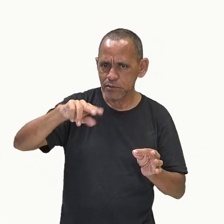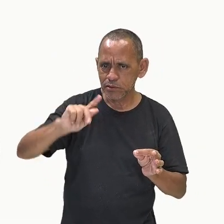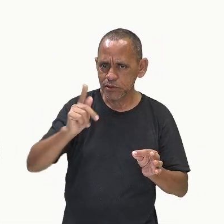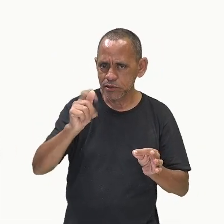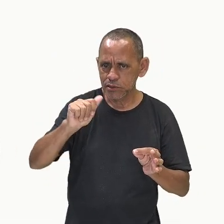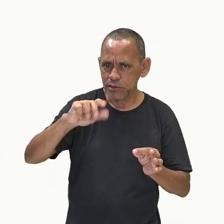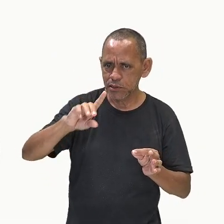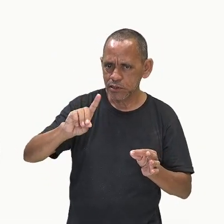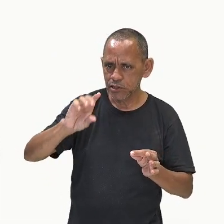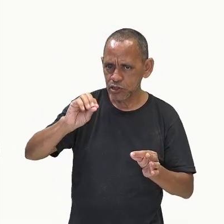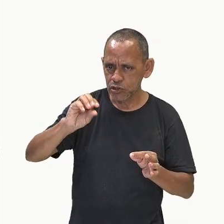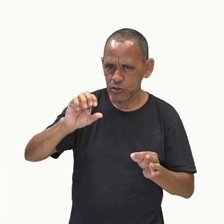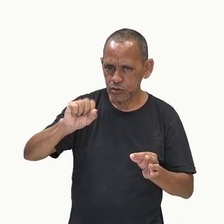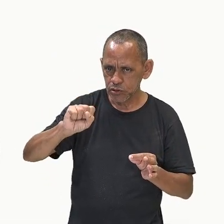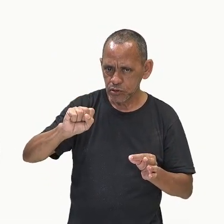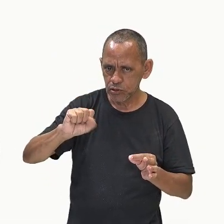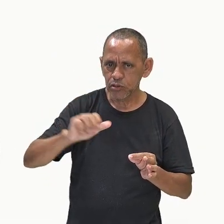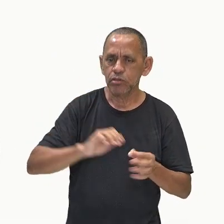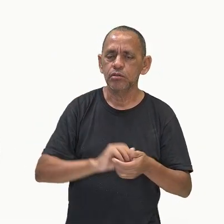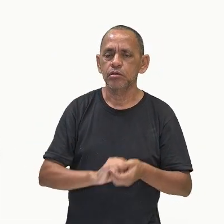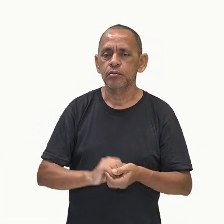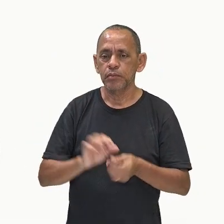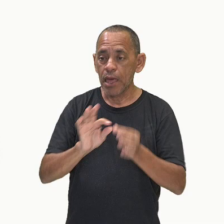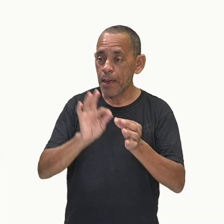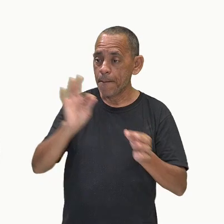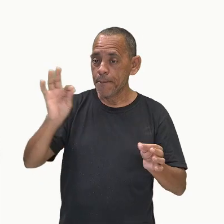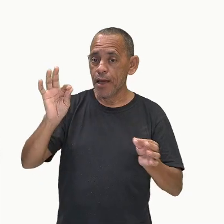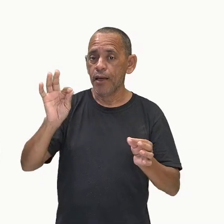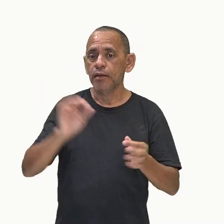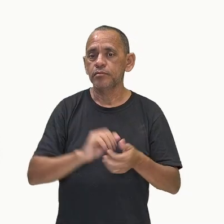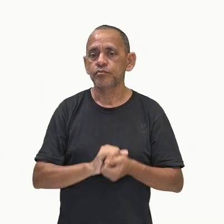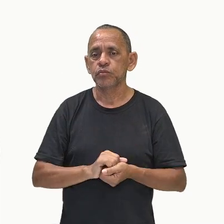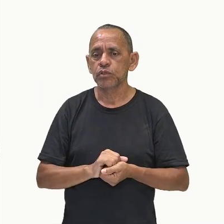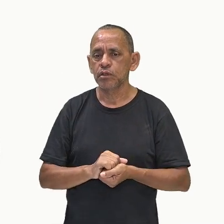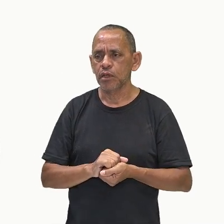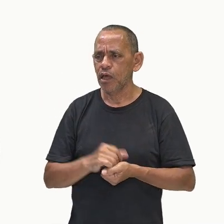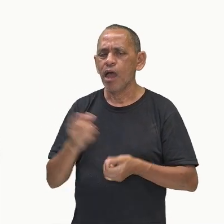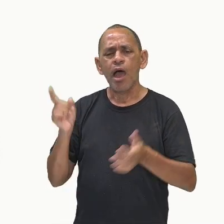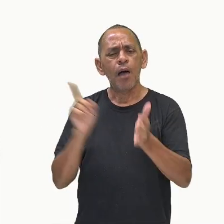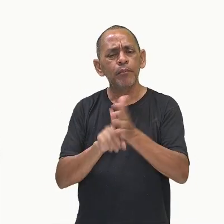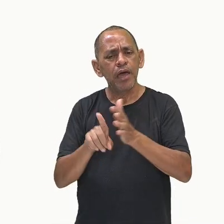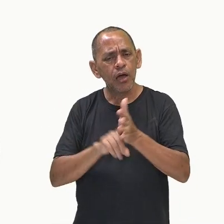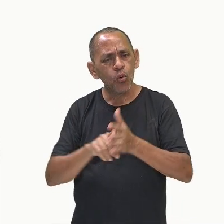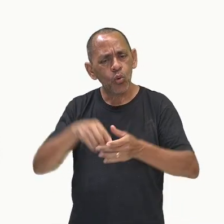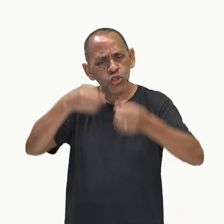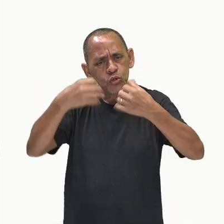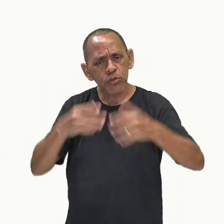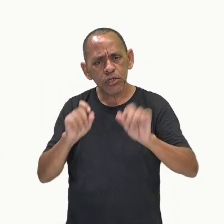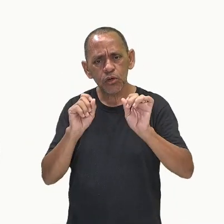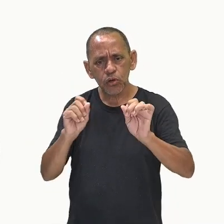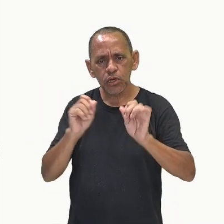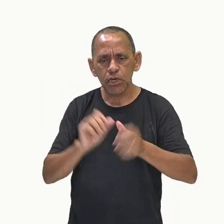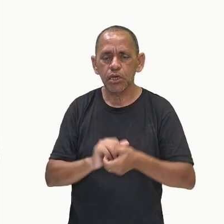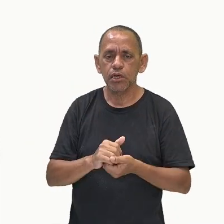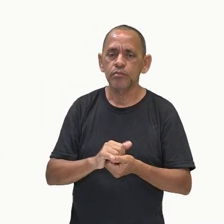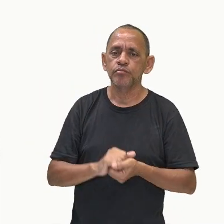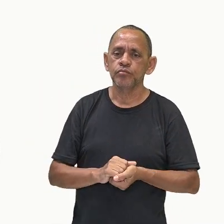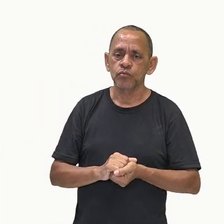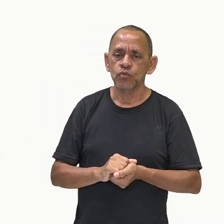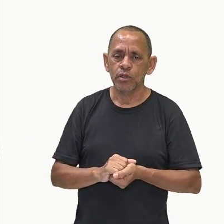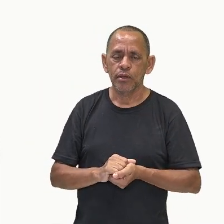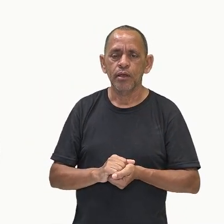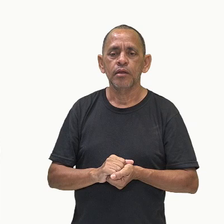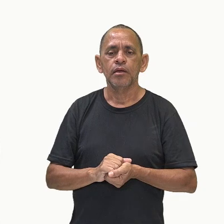que a questão já está dizendo isso. Ele está dizendo que o ponto A, o ponto B e o ponto